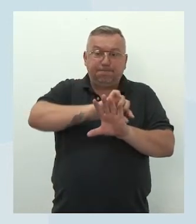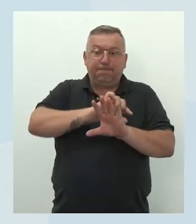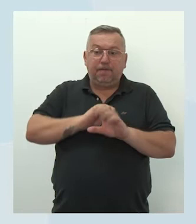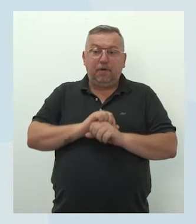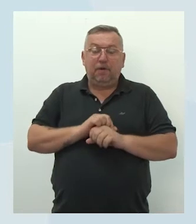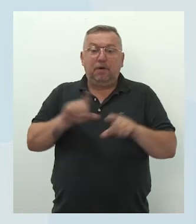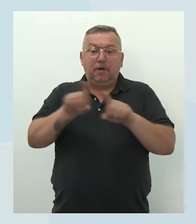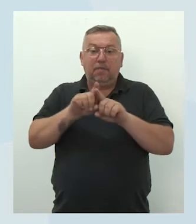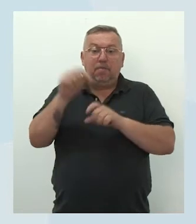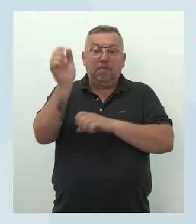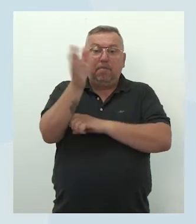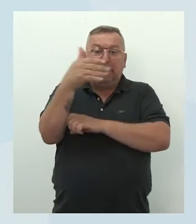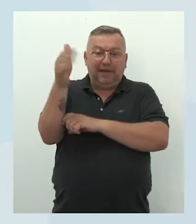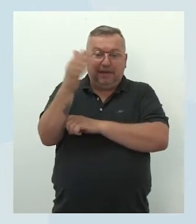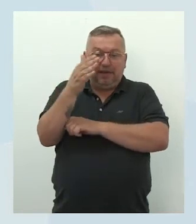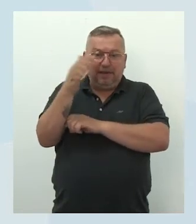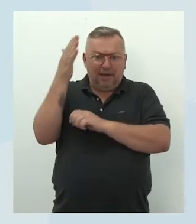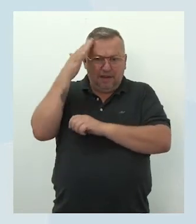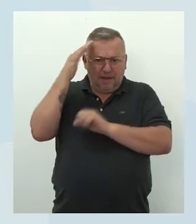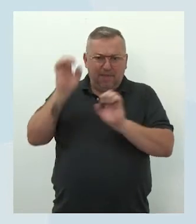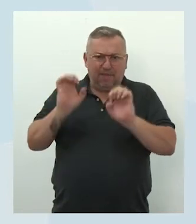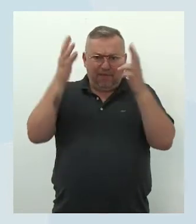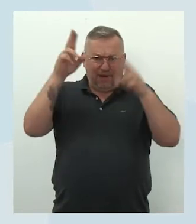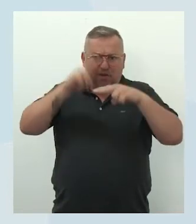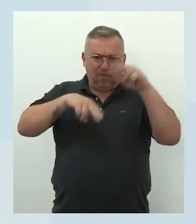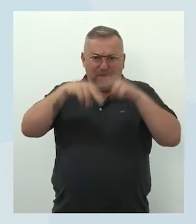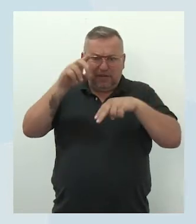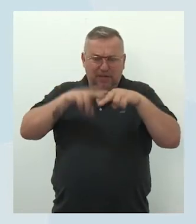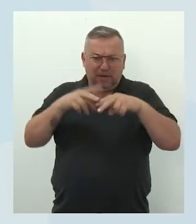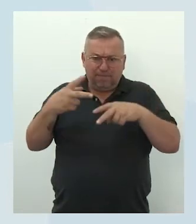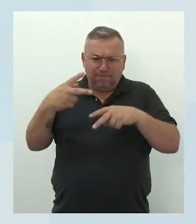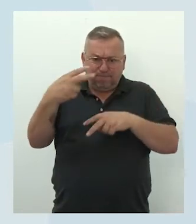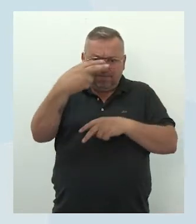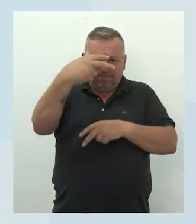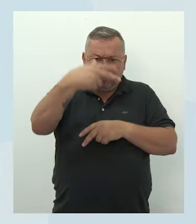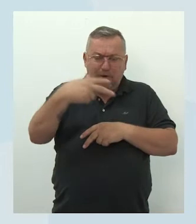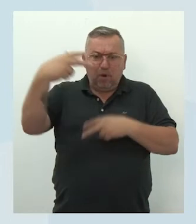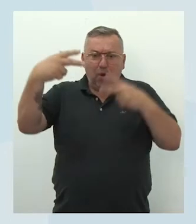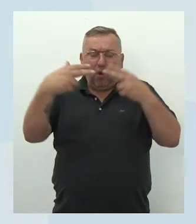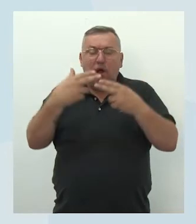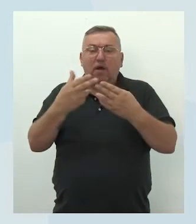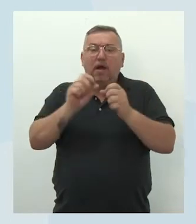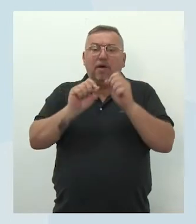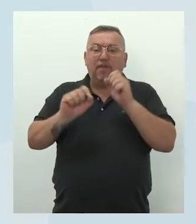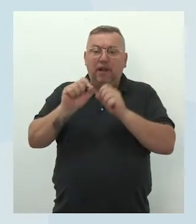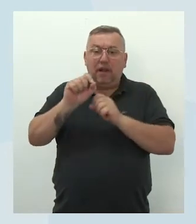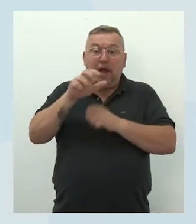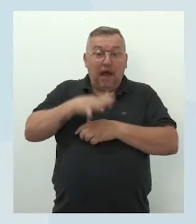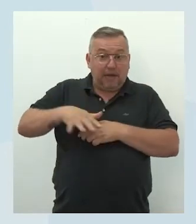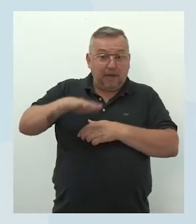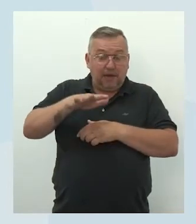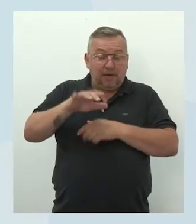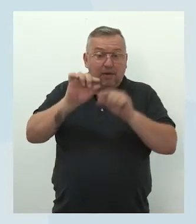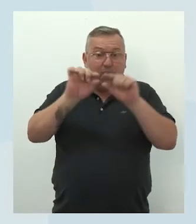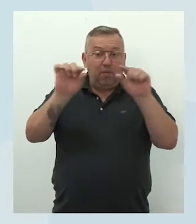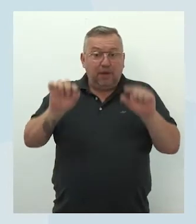Recortar bandeirinhas. Sabe aquelas bandeirinhas de festa junina? Então, a gente está falando de área ou de